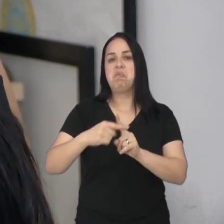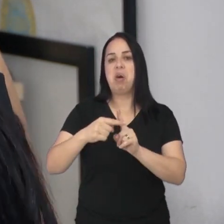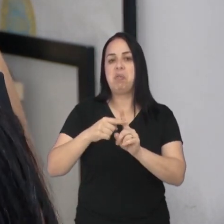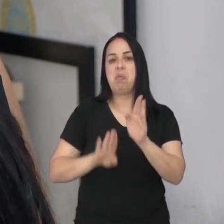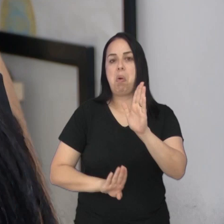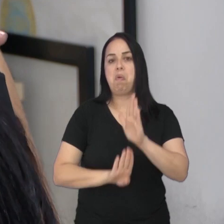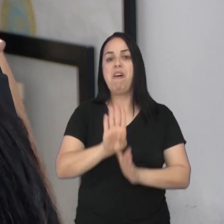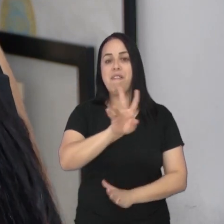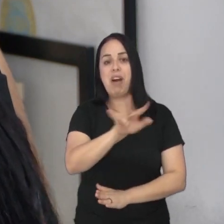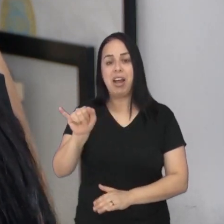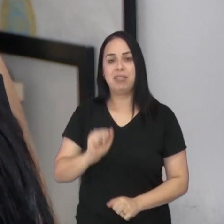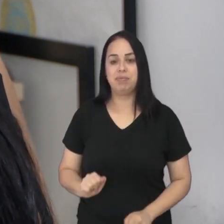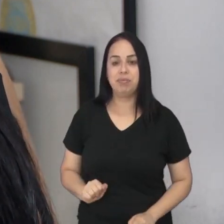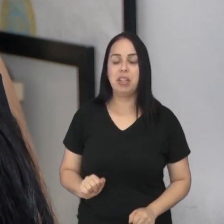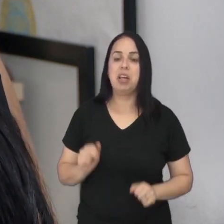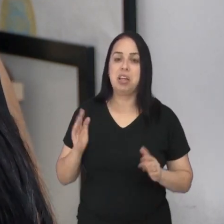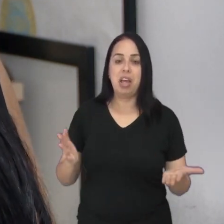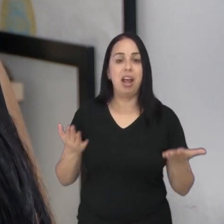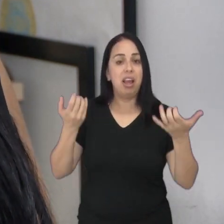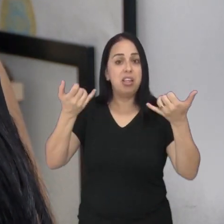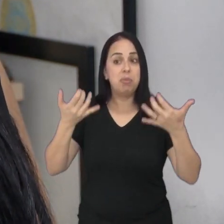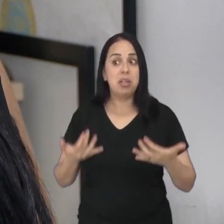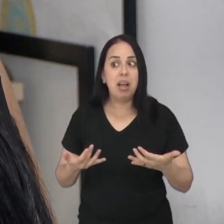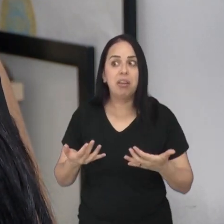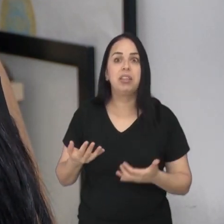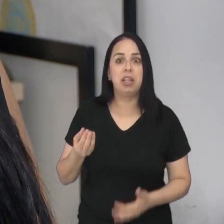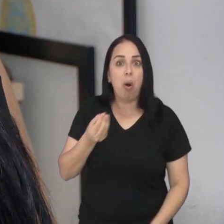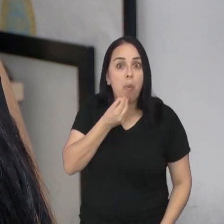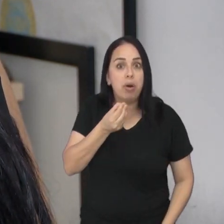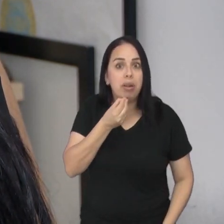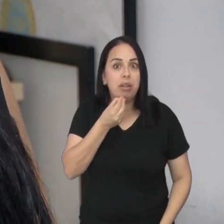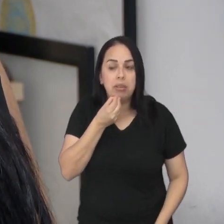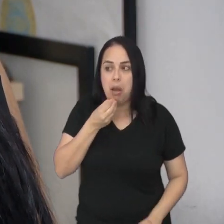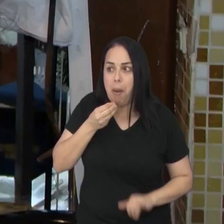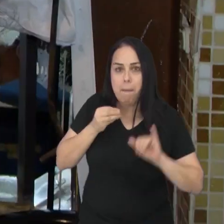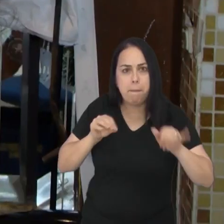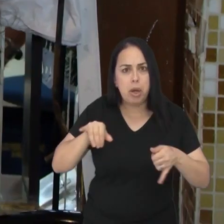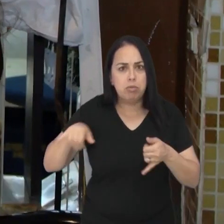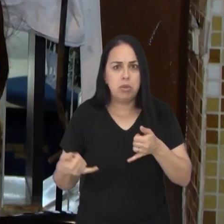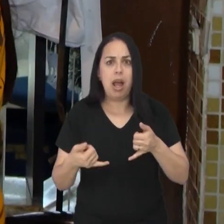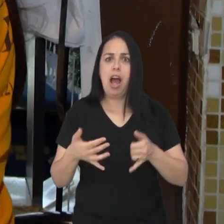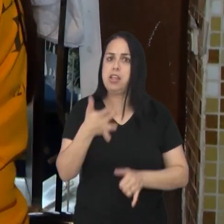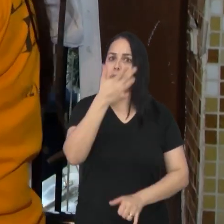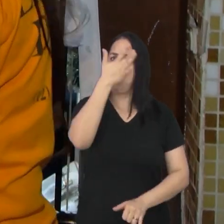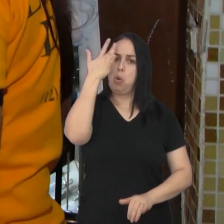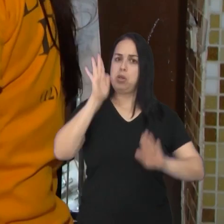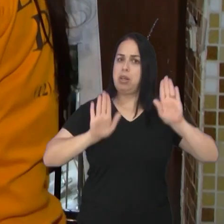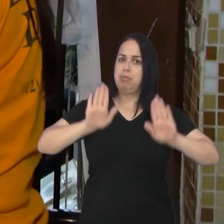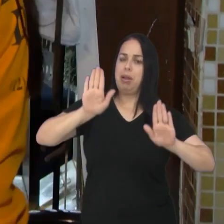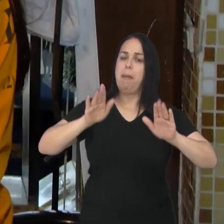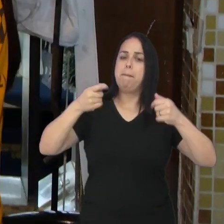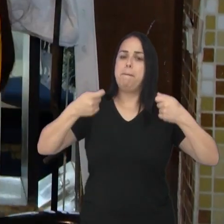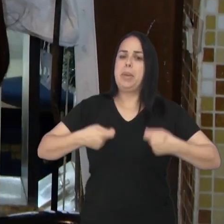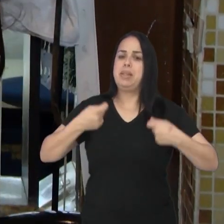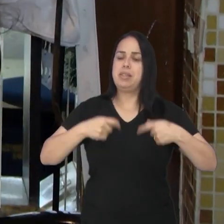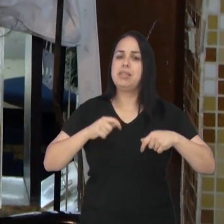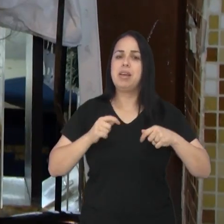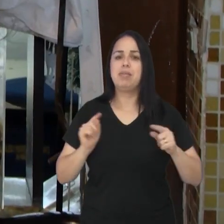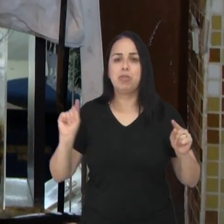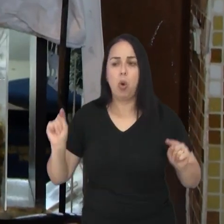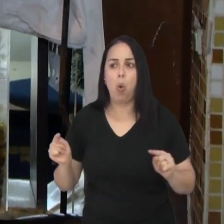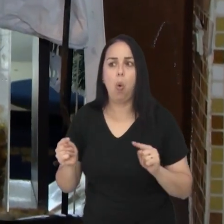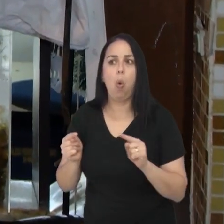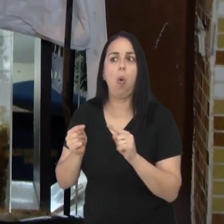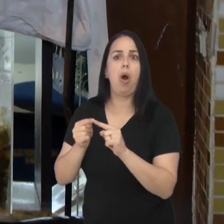resultados positivos. Ela afirma que, para aproveitar as oportunidades, os candidatos precisam estar